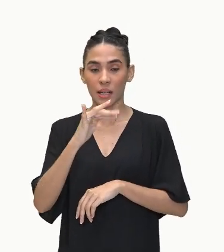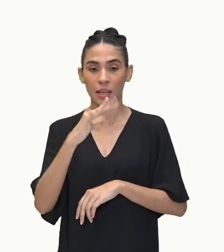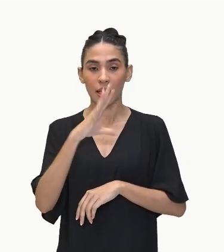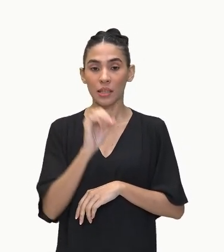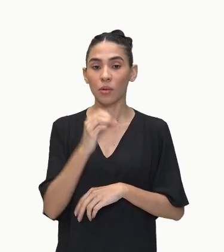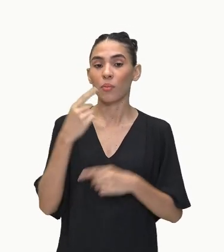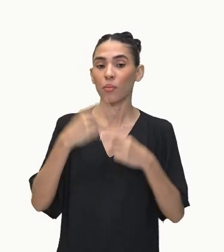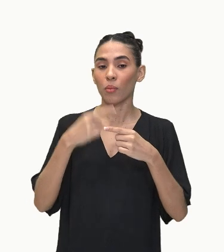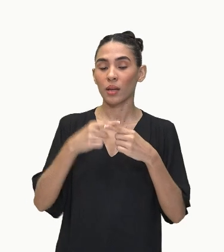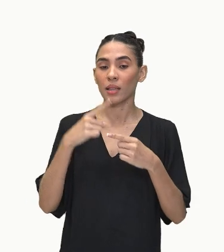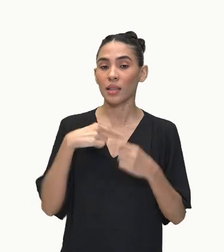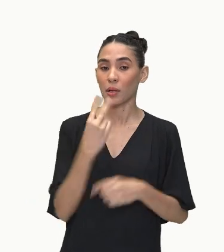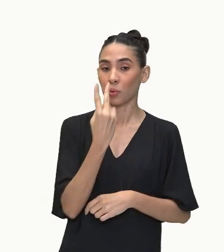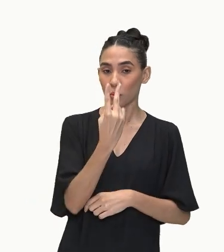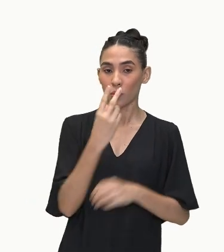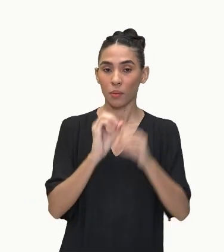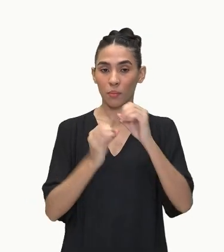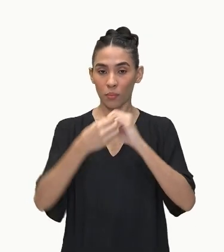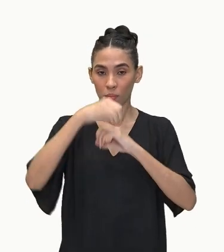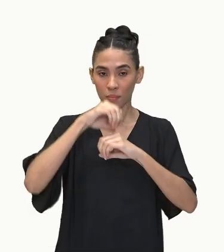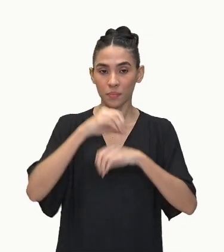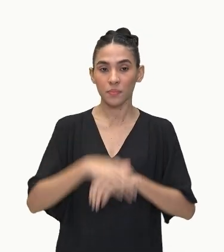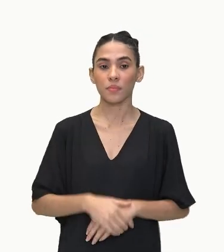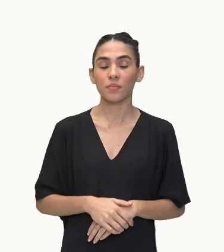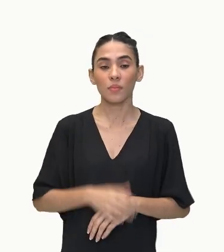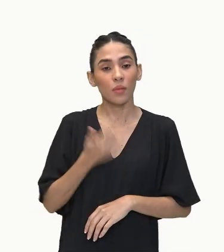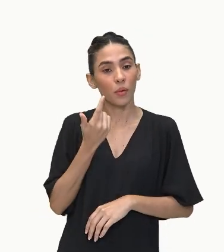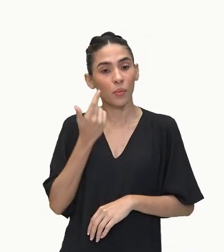de monossacarídeos. Um